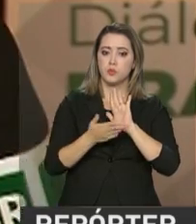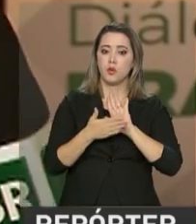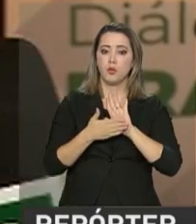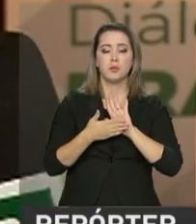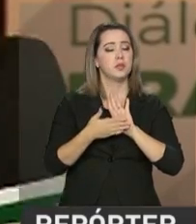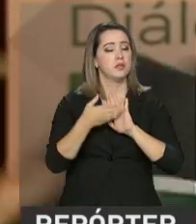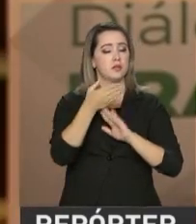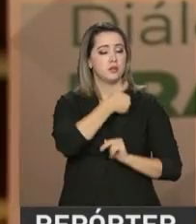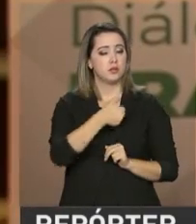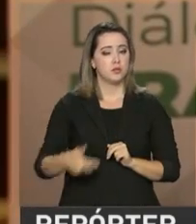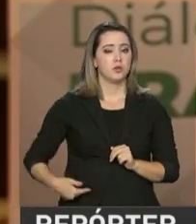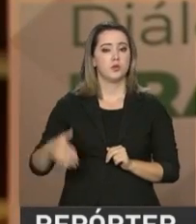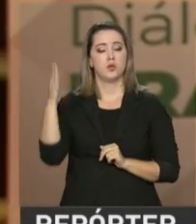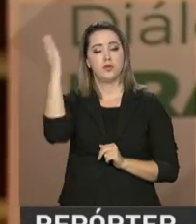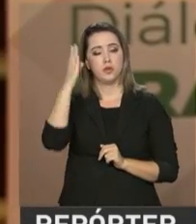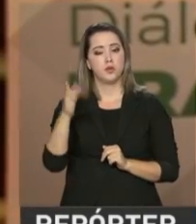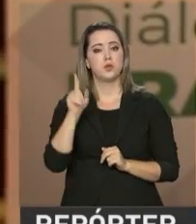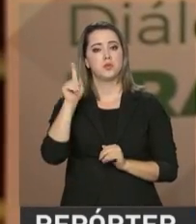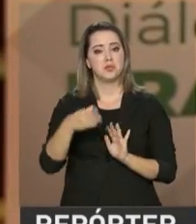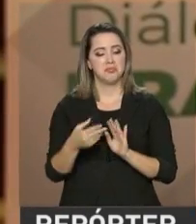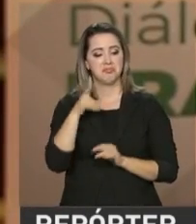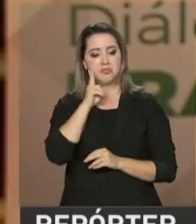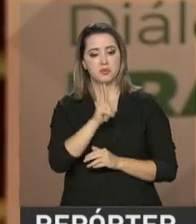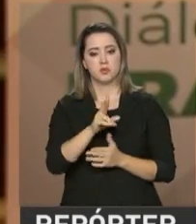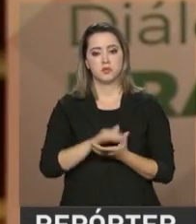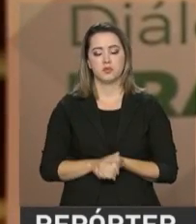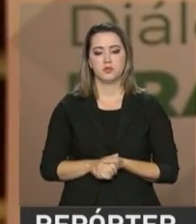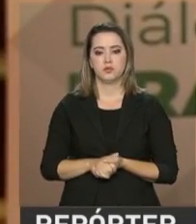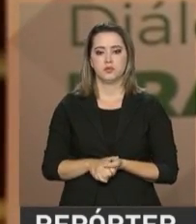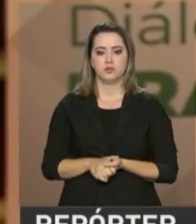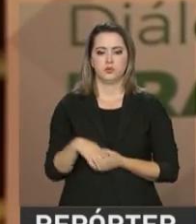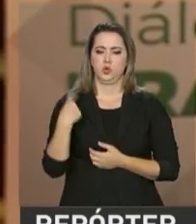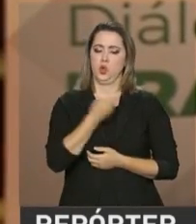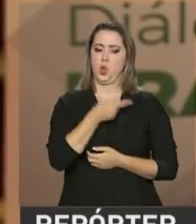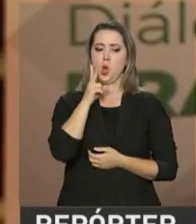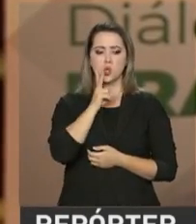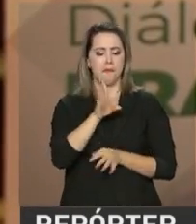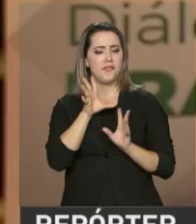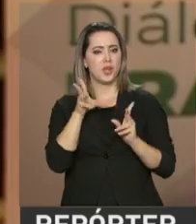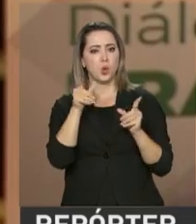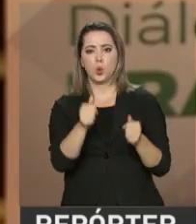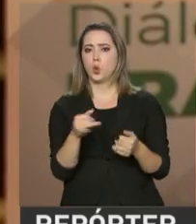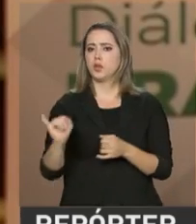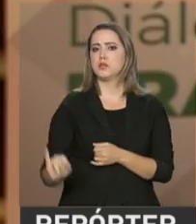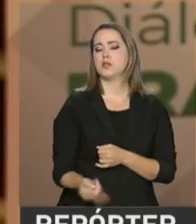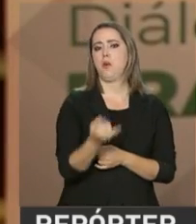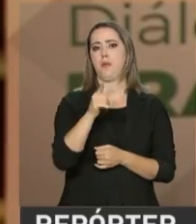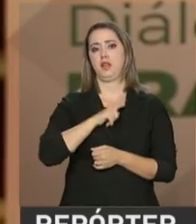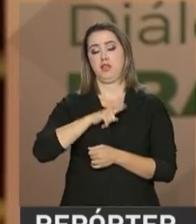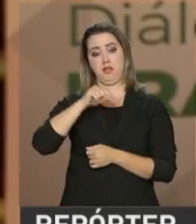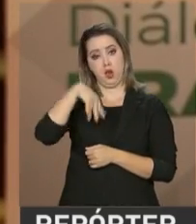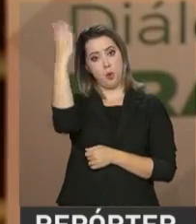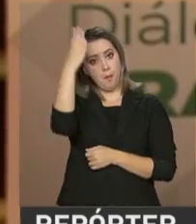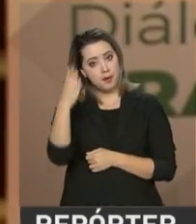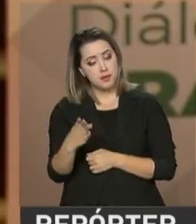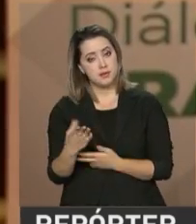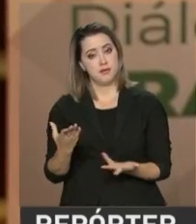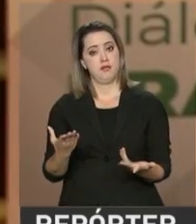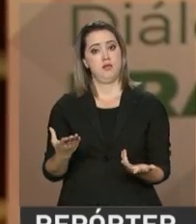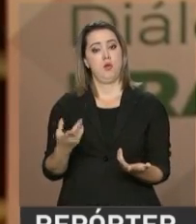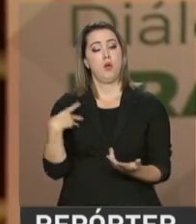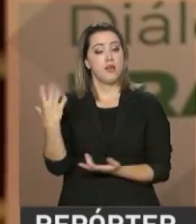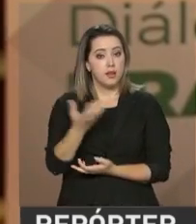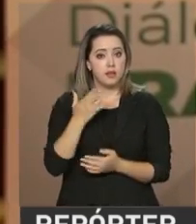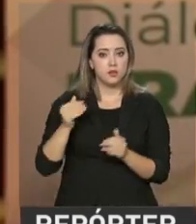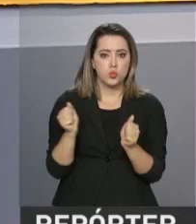governo brasileiro estão sendo avaliados. Sempre nós estamos avaliando todas as oportunidades que existem aqui no Brasil e